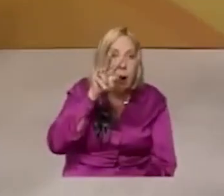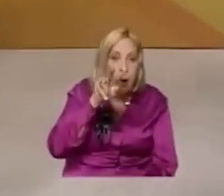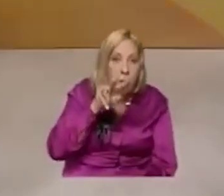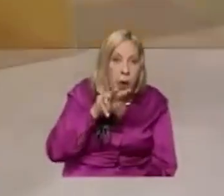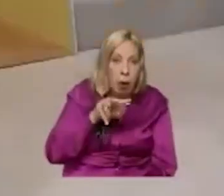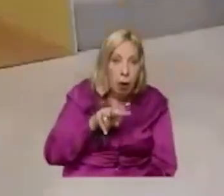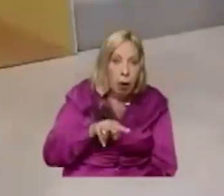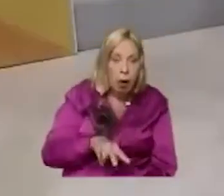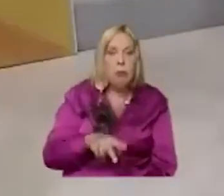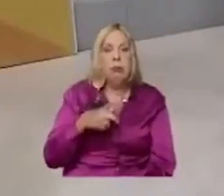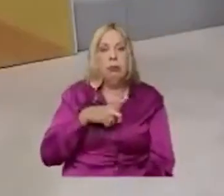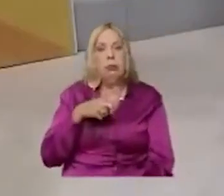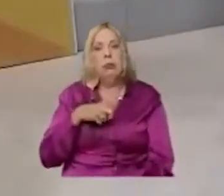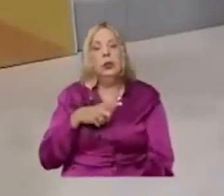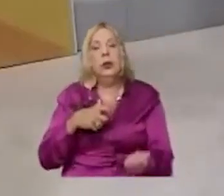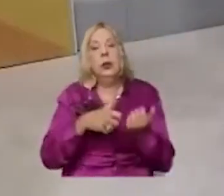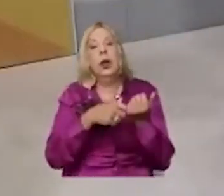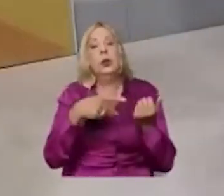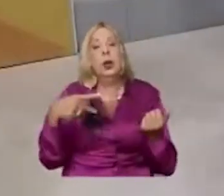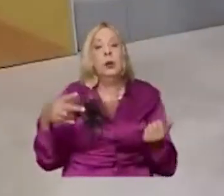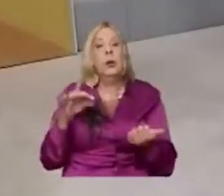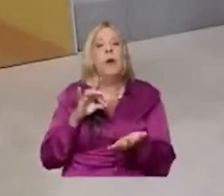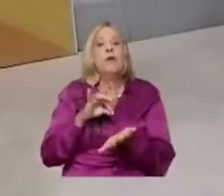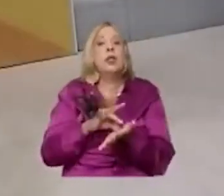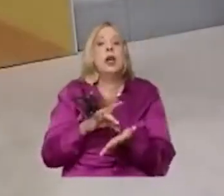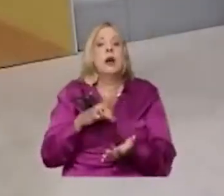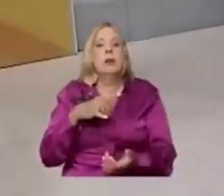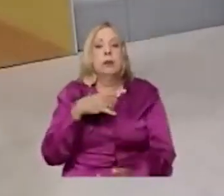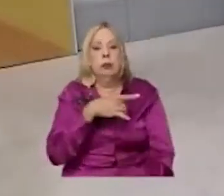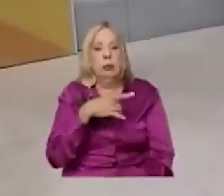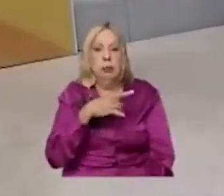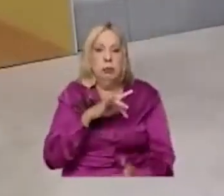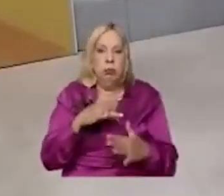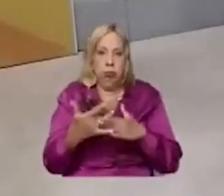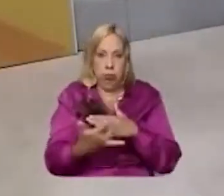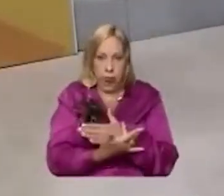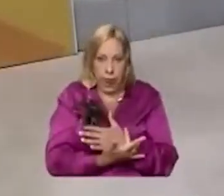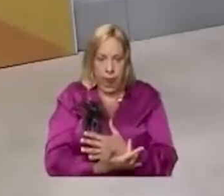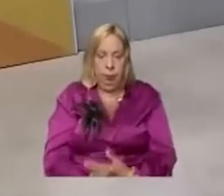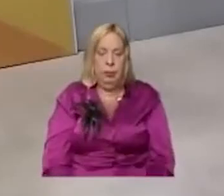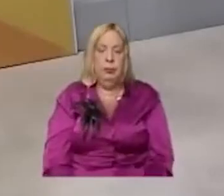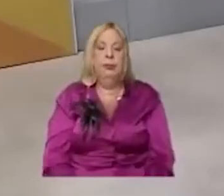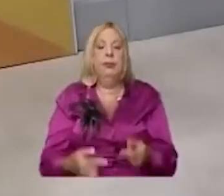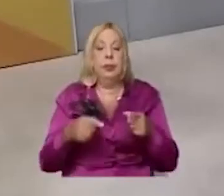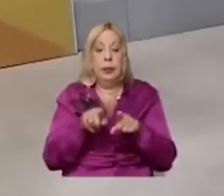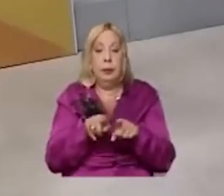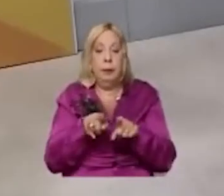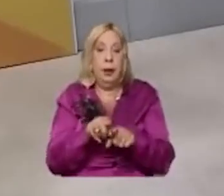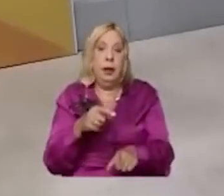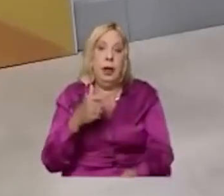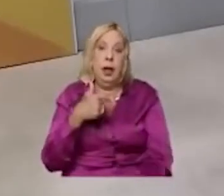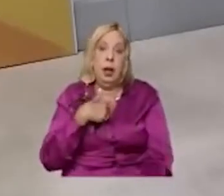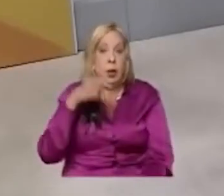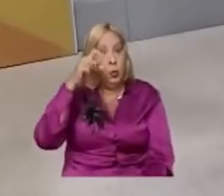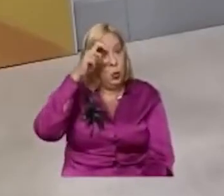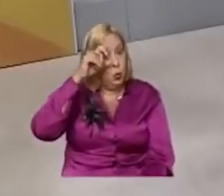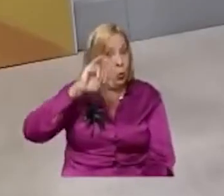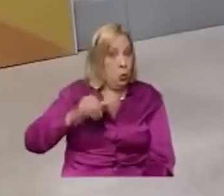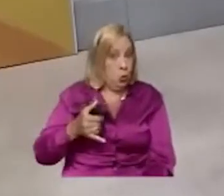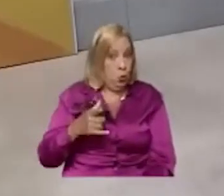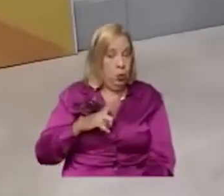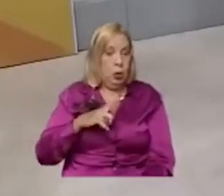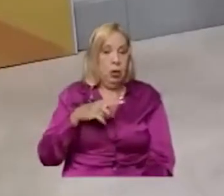na câmera do meu amigo Scooby, olha, vou destacar por inteiro esta elegância dos domingos pela manhã, minha elegância